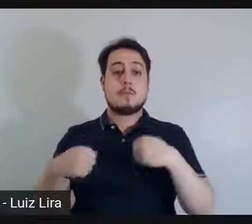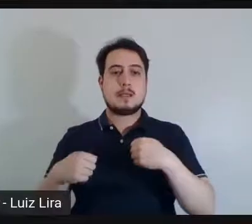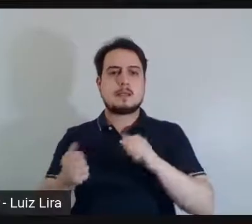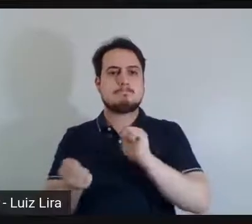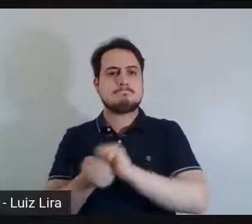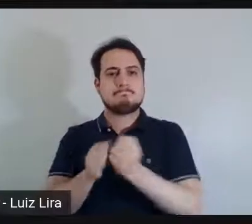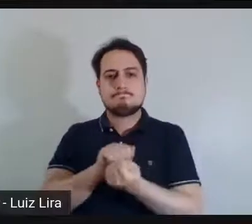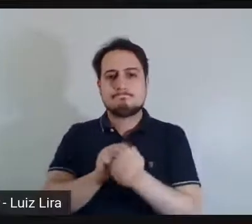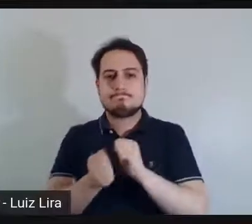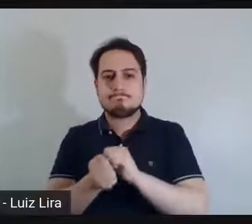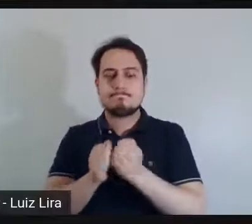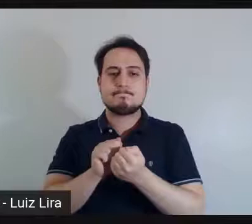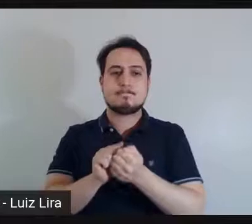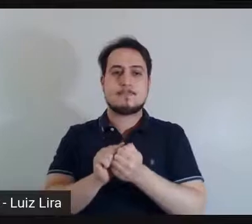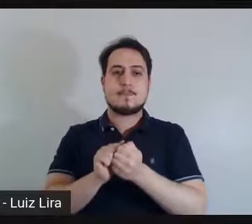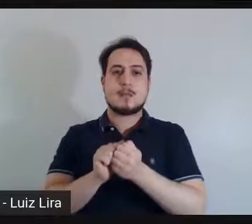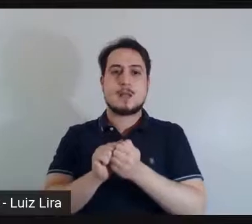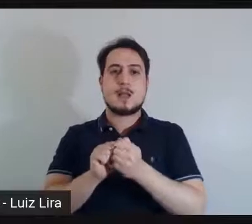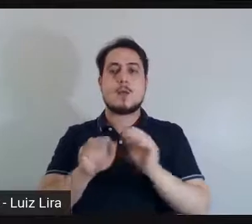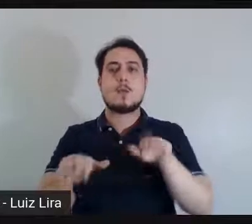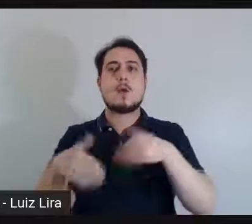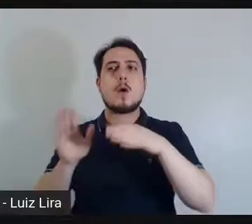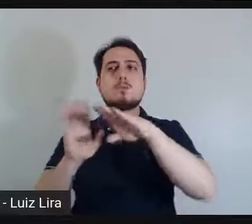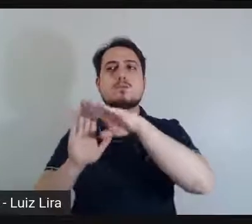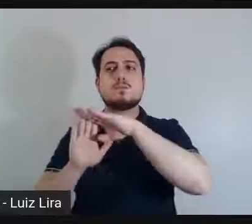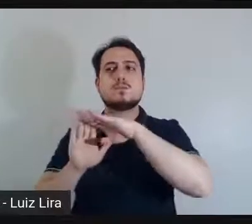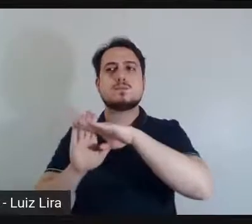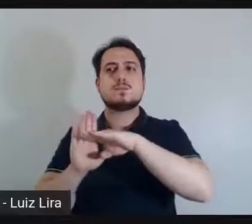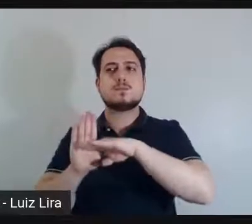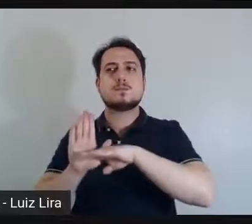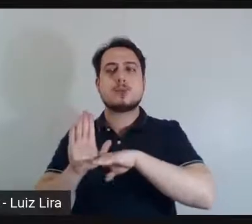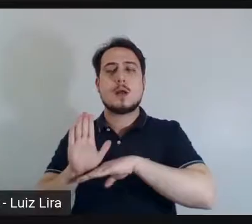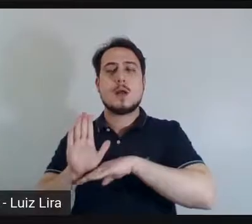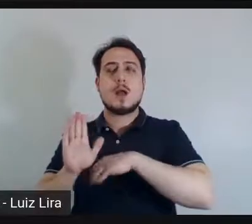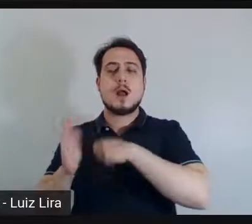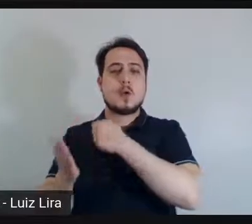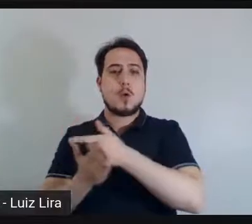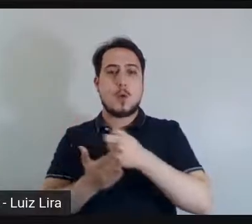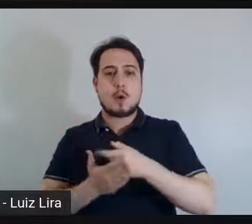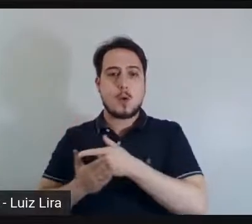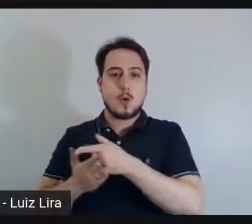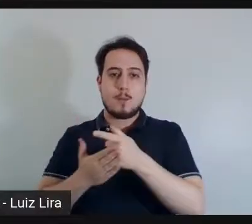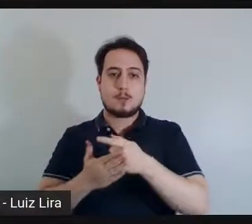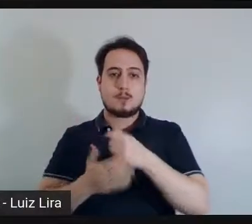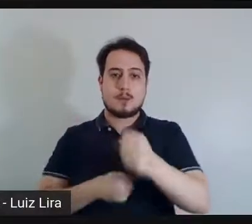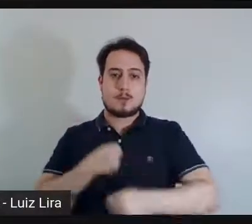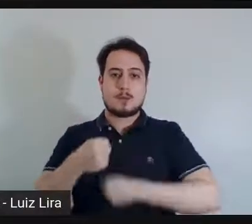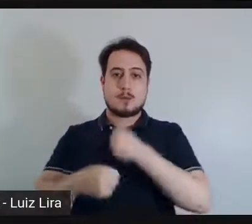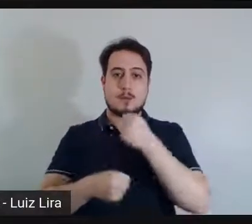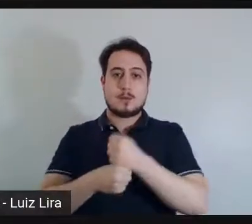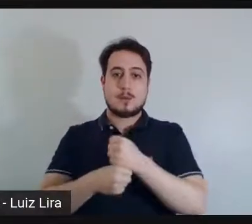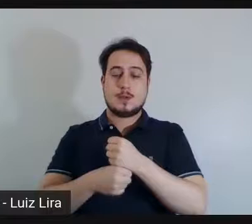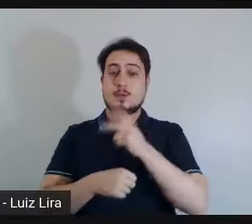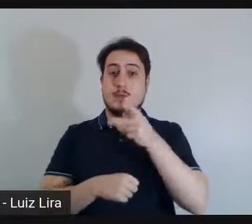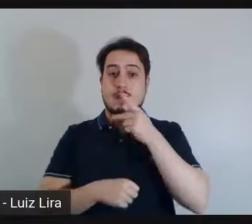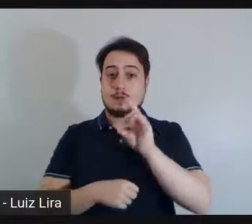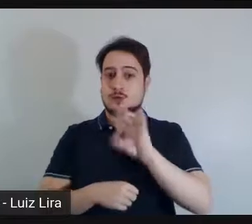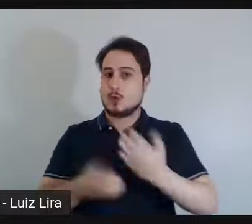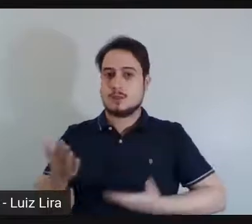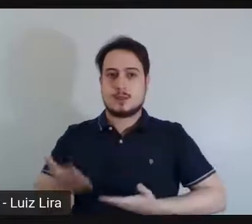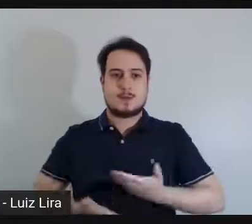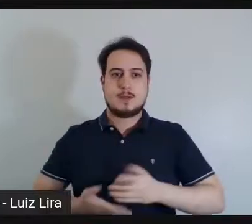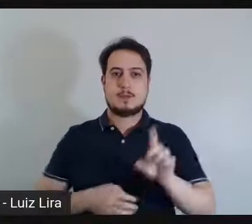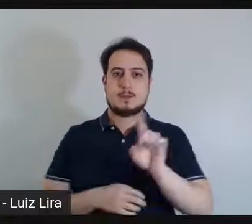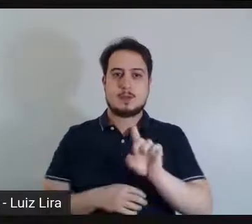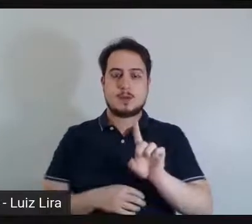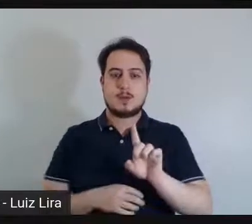readequar as minhas aquisições para o ano que vem. Eu estou falando aquisições, de modo geral, eu não estou me prendendo a serviço. E pode pensar, o